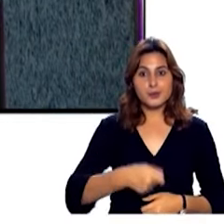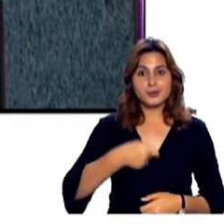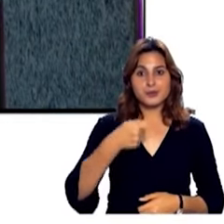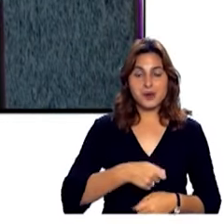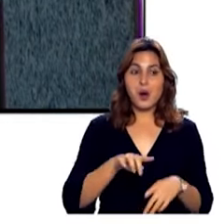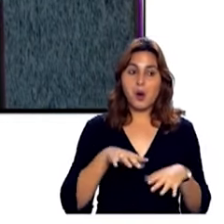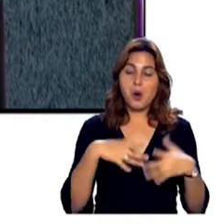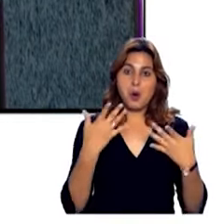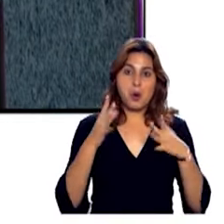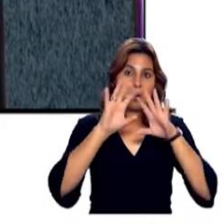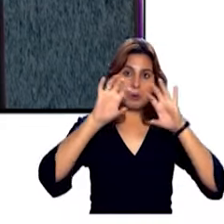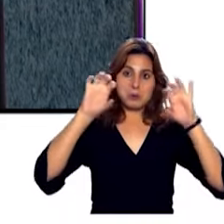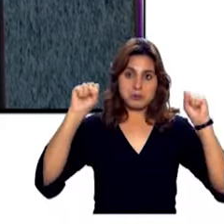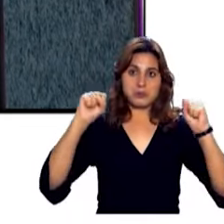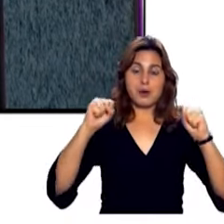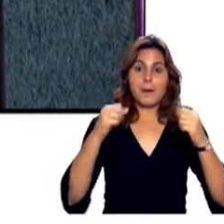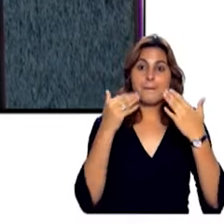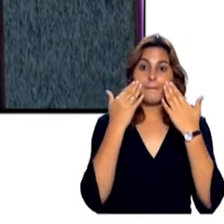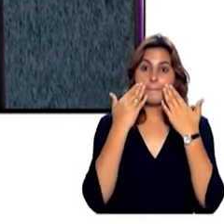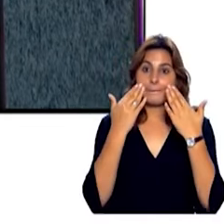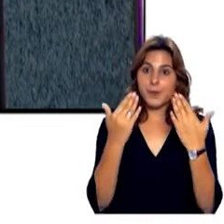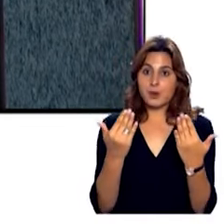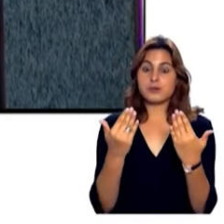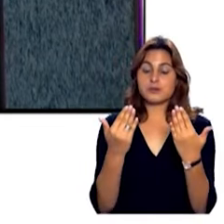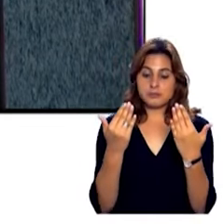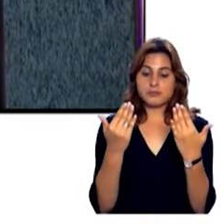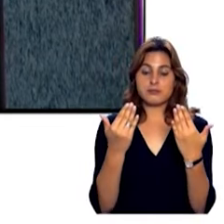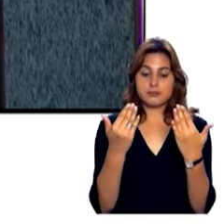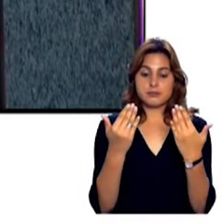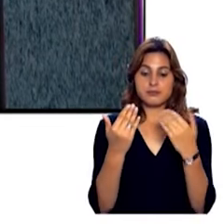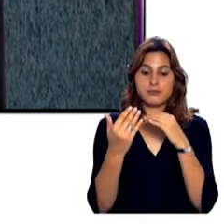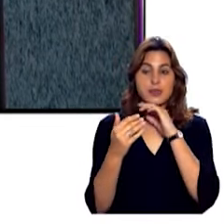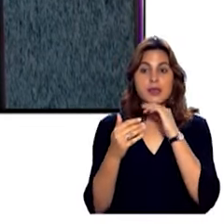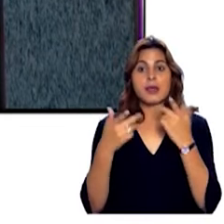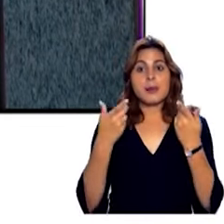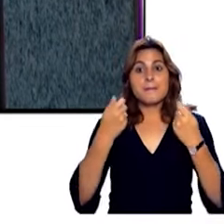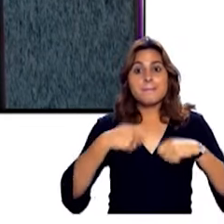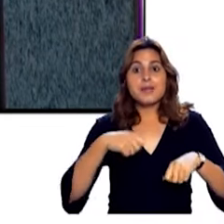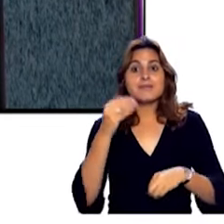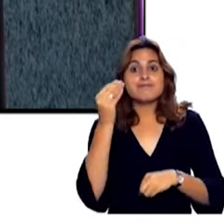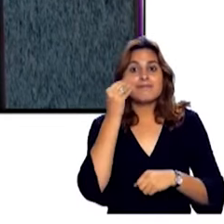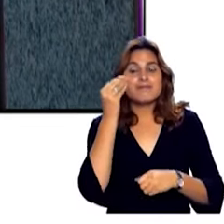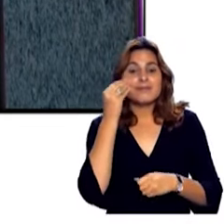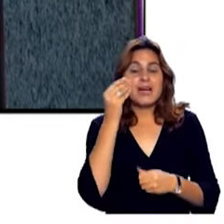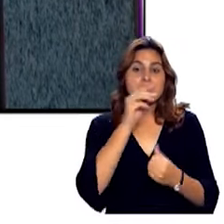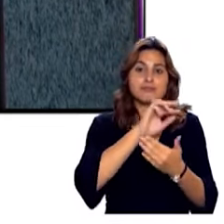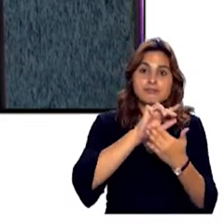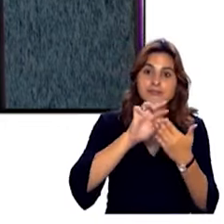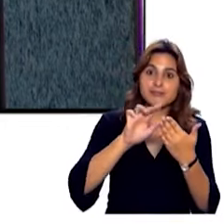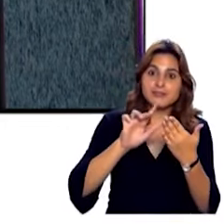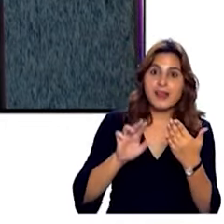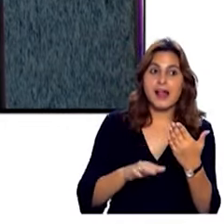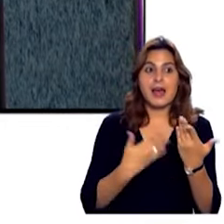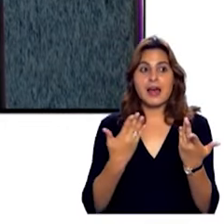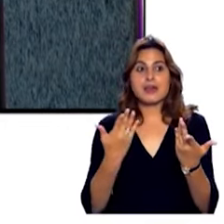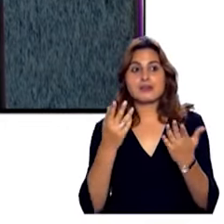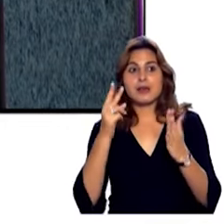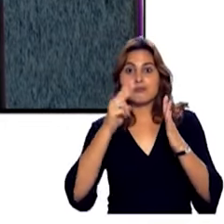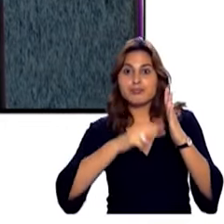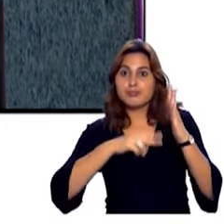tribunal demonstre demonstre ter tentado realizar a interpretação